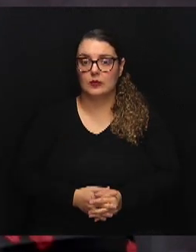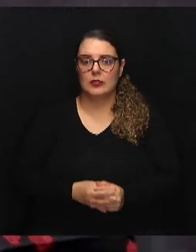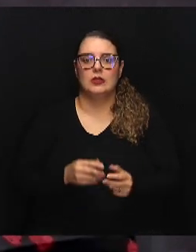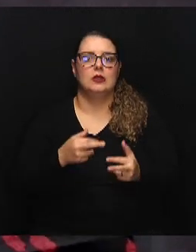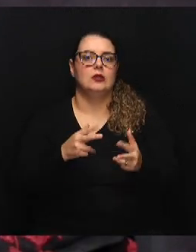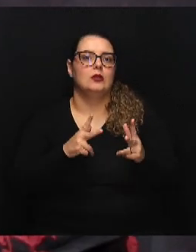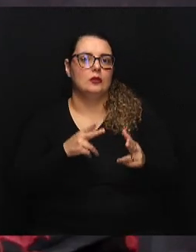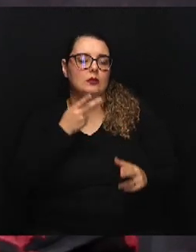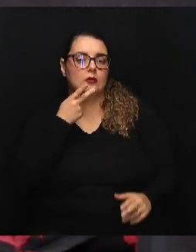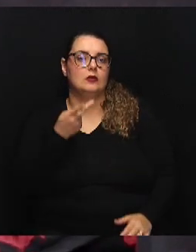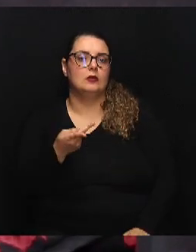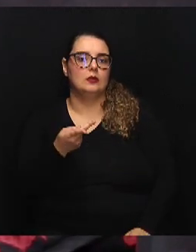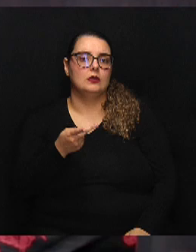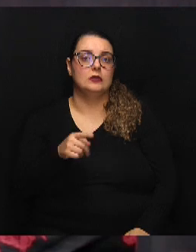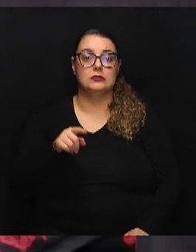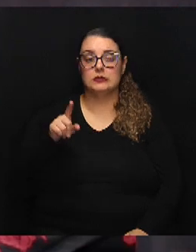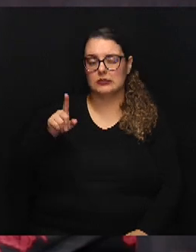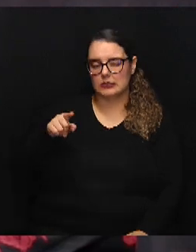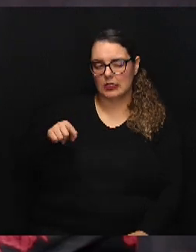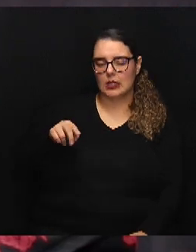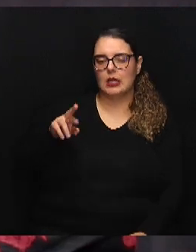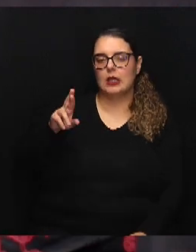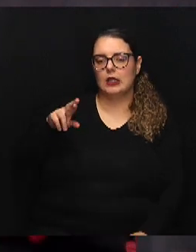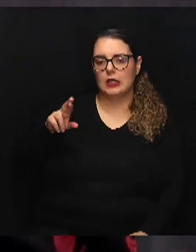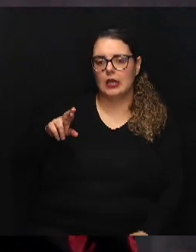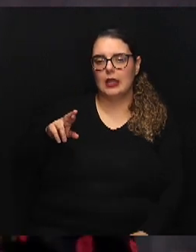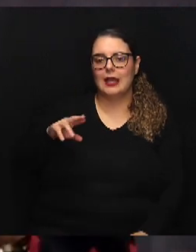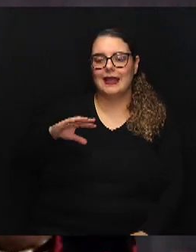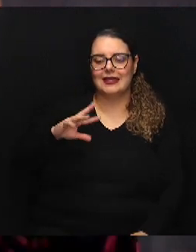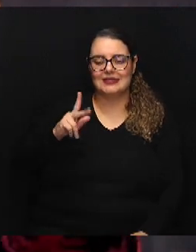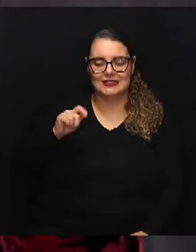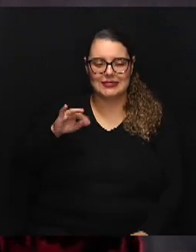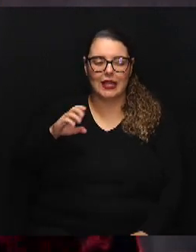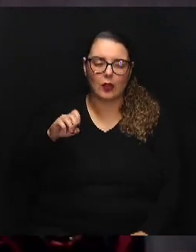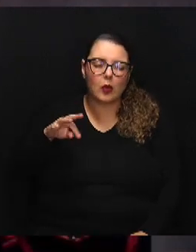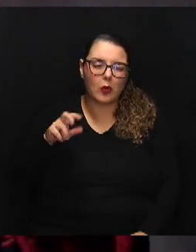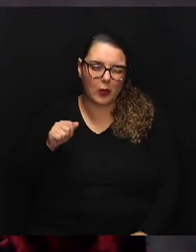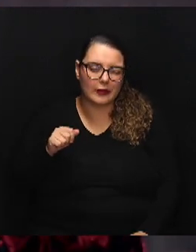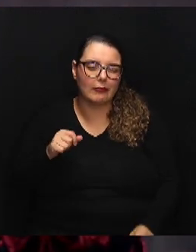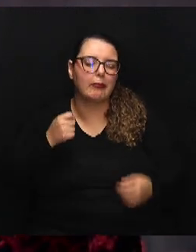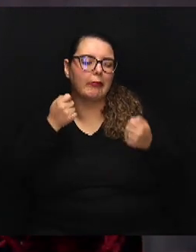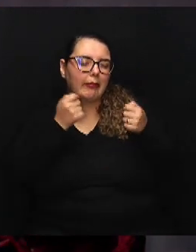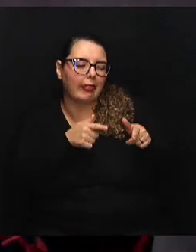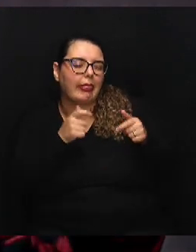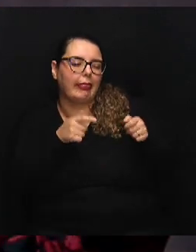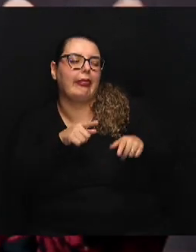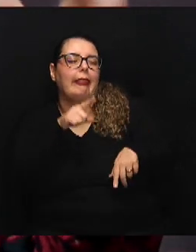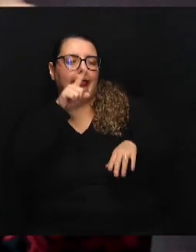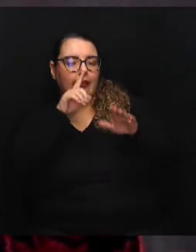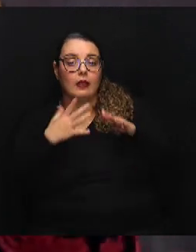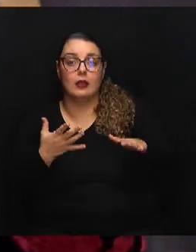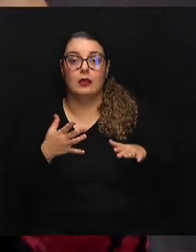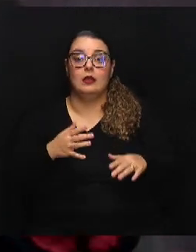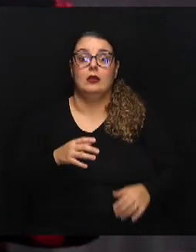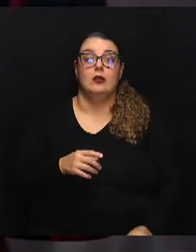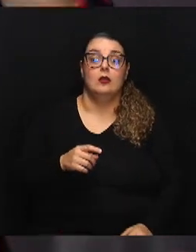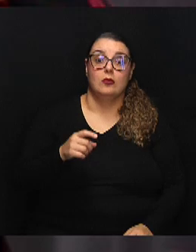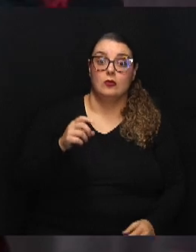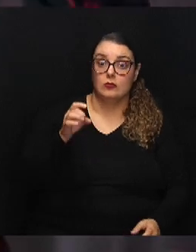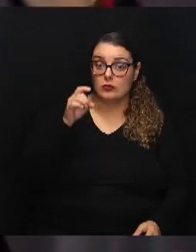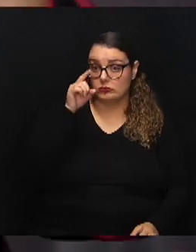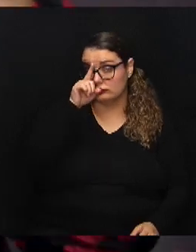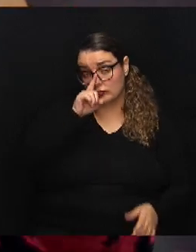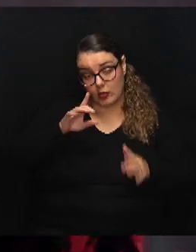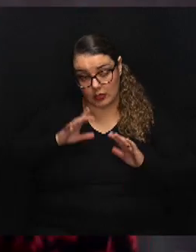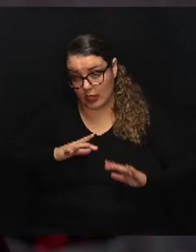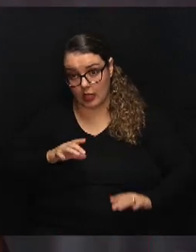falou da ser motivo de chacota, infelizmente, esses cuidados, né, assim, com fake news, com tudo isso que a gente está